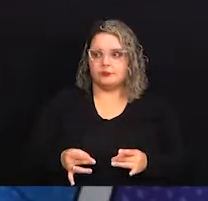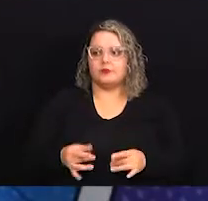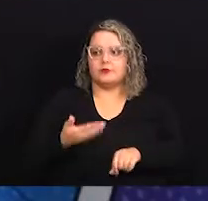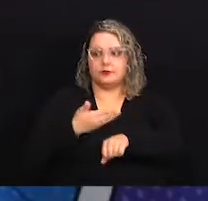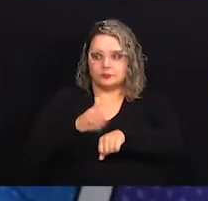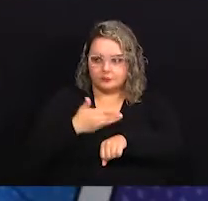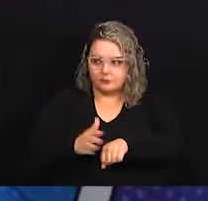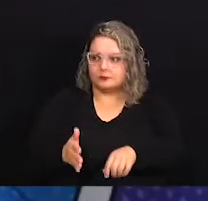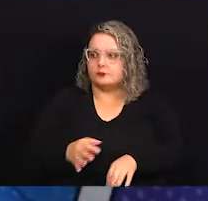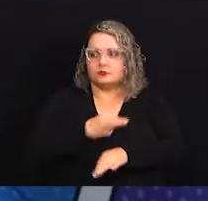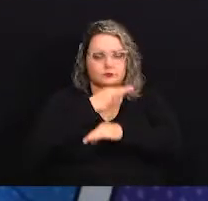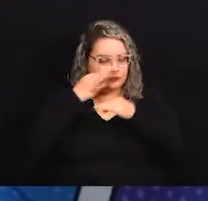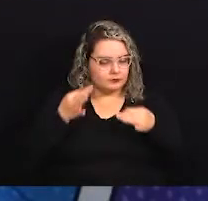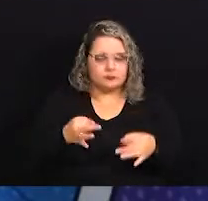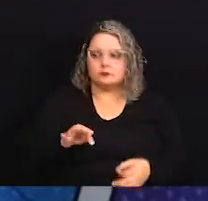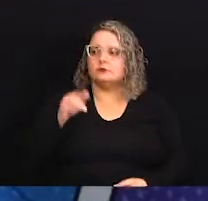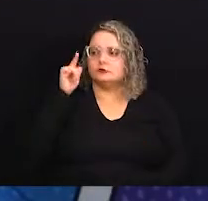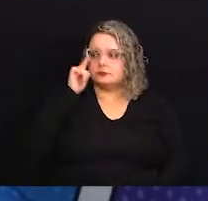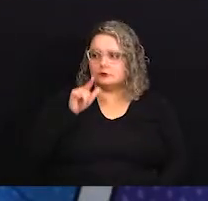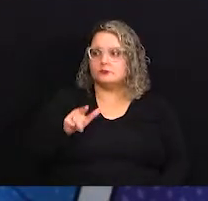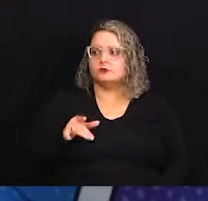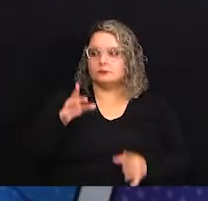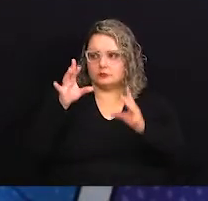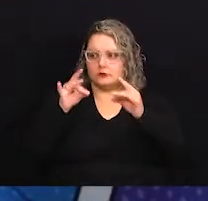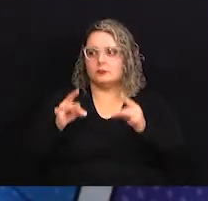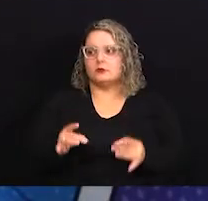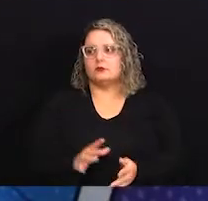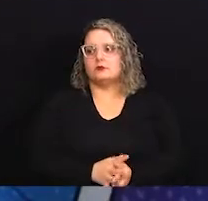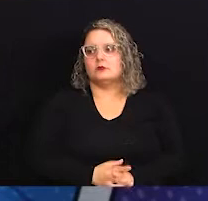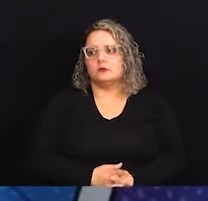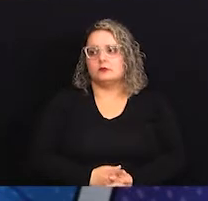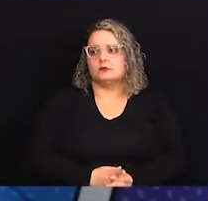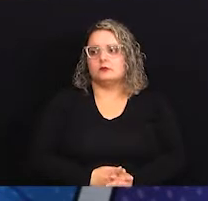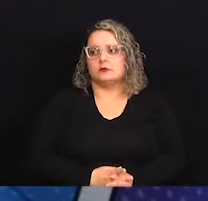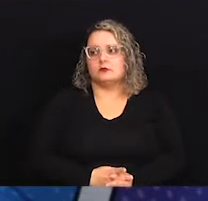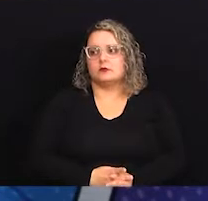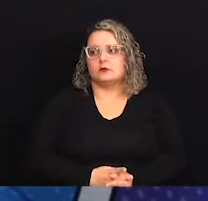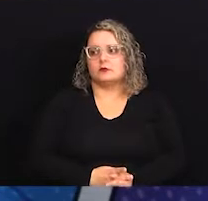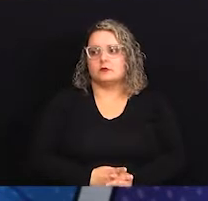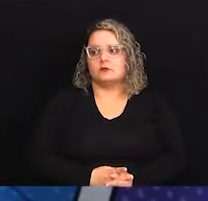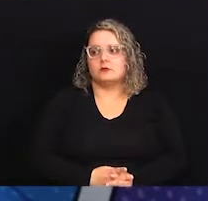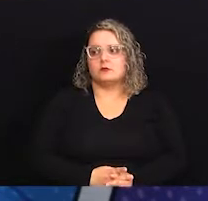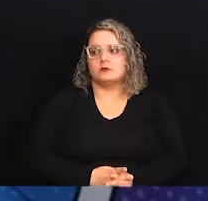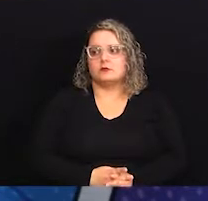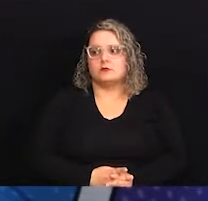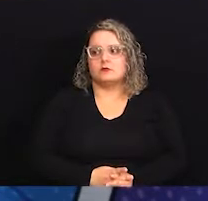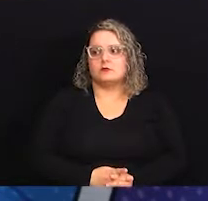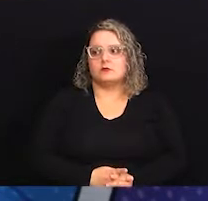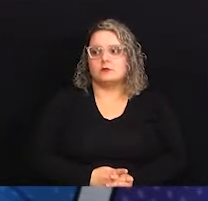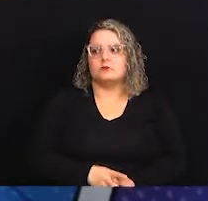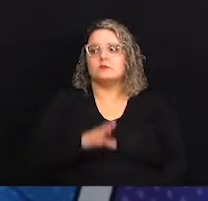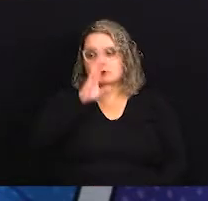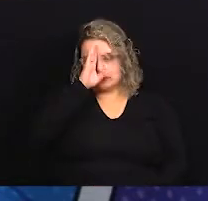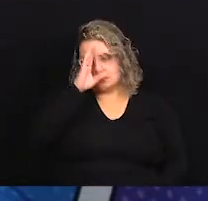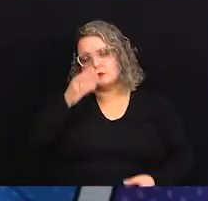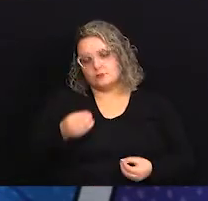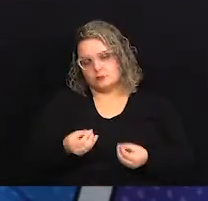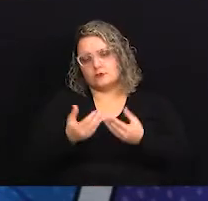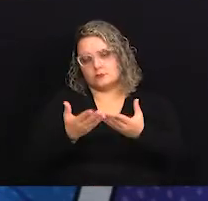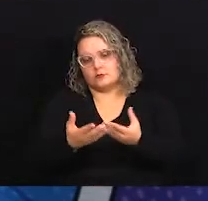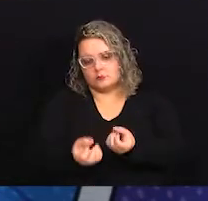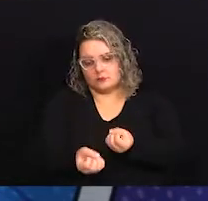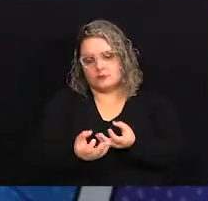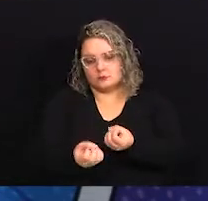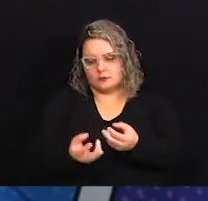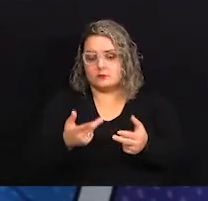com a prática. Então, isso é só a prática que você consegue descrever melhor. E o resto o principal é essa entrega